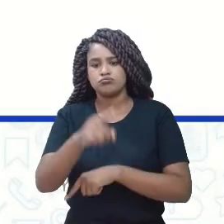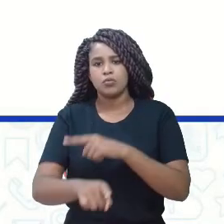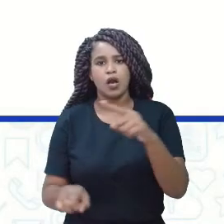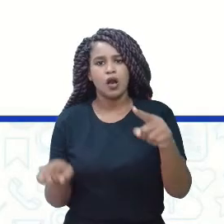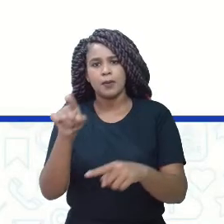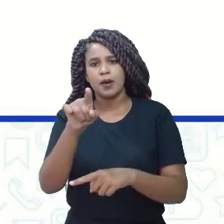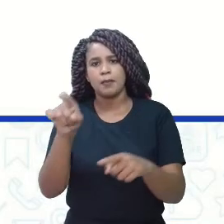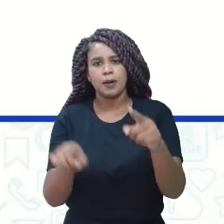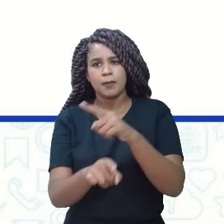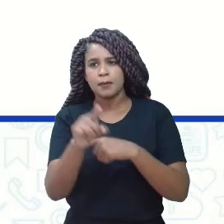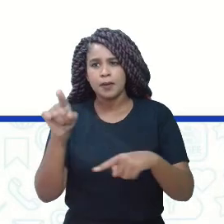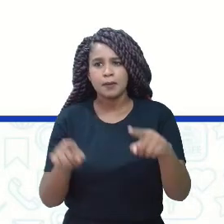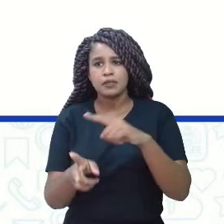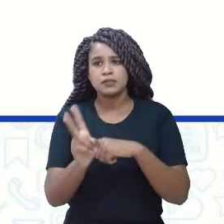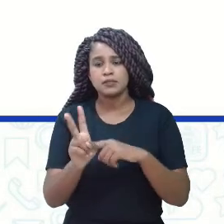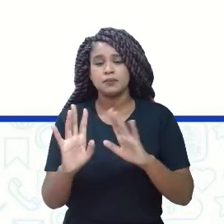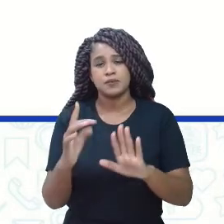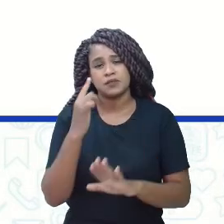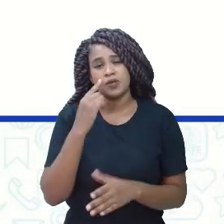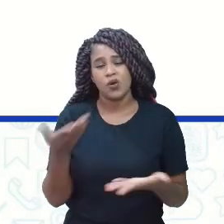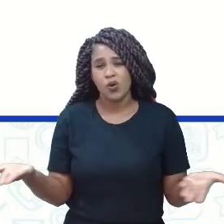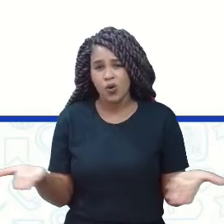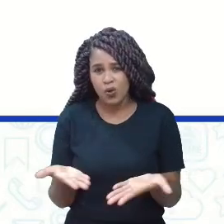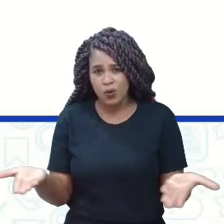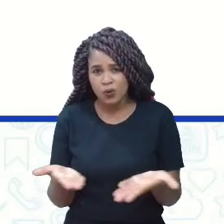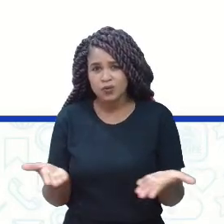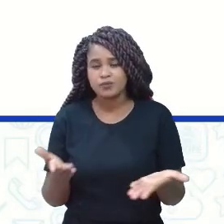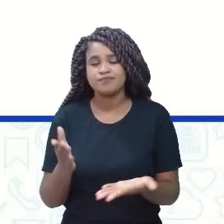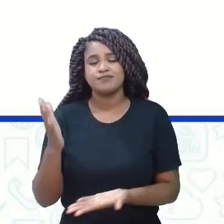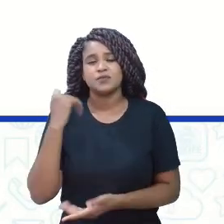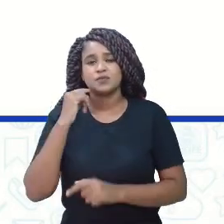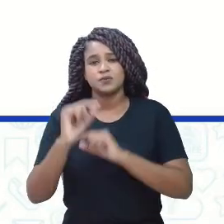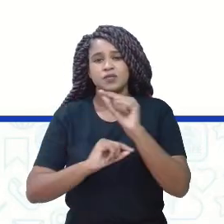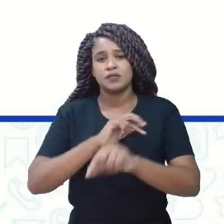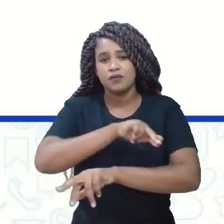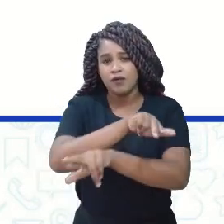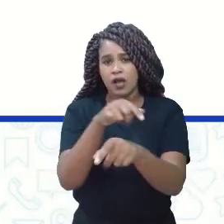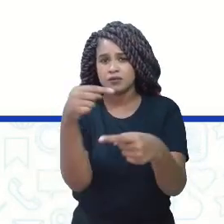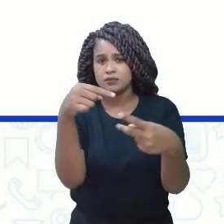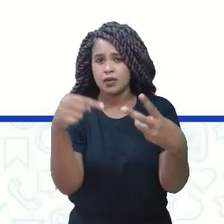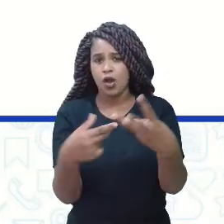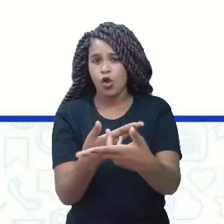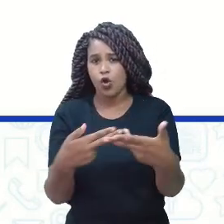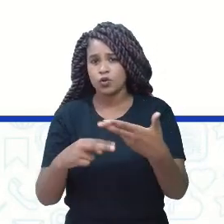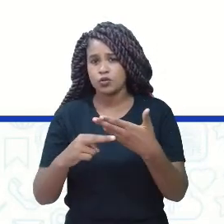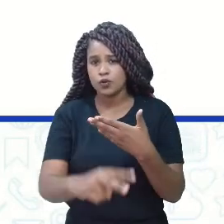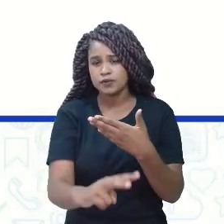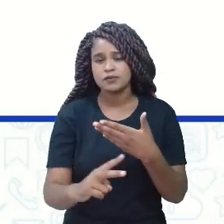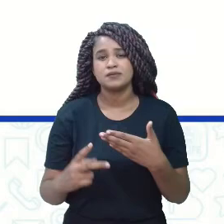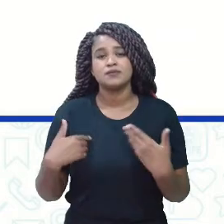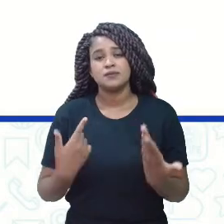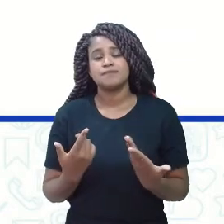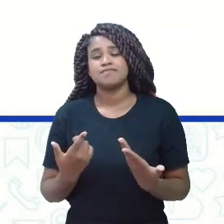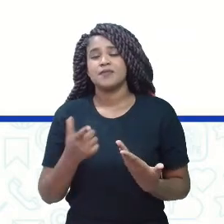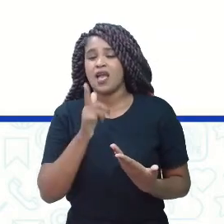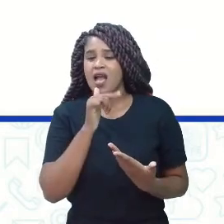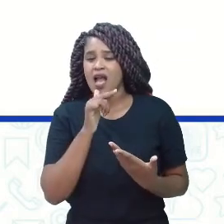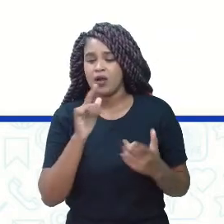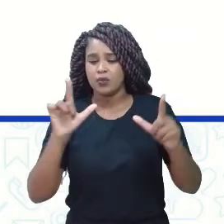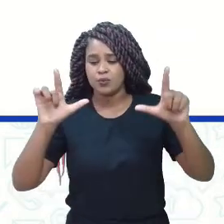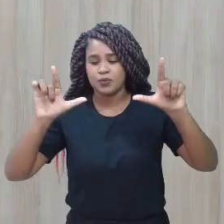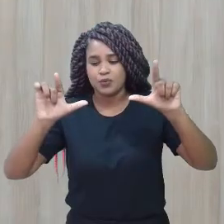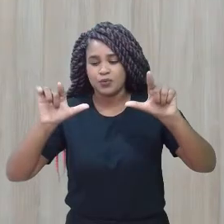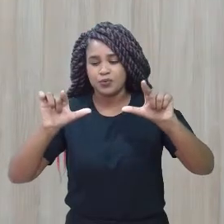mas hoje, né, já sabe que devido a diversos fatores, os recursos hídricos estão ficando cada vez